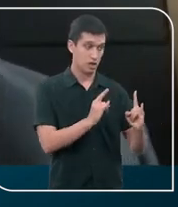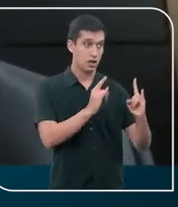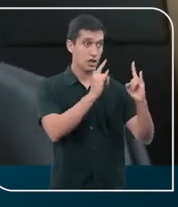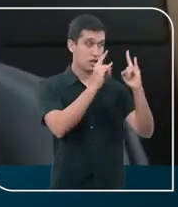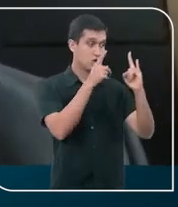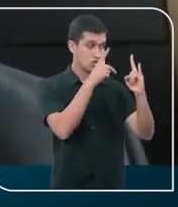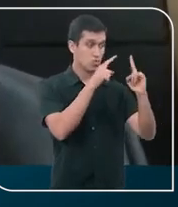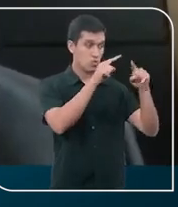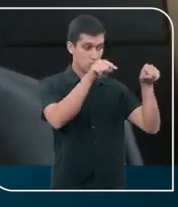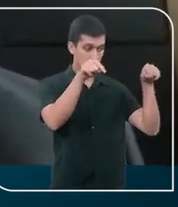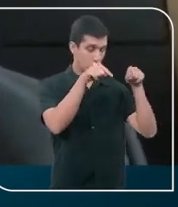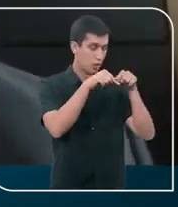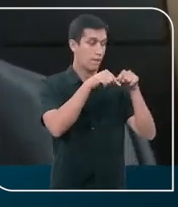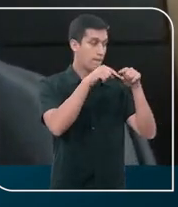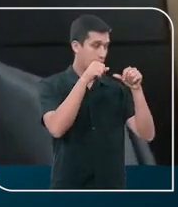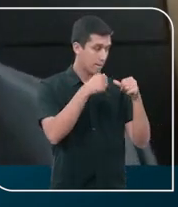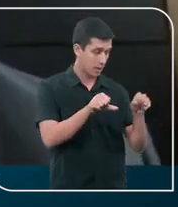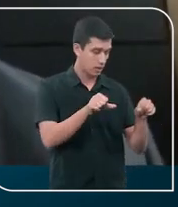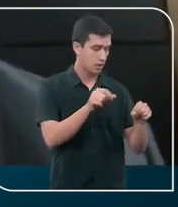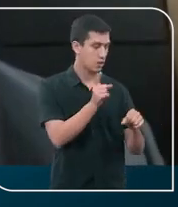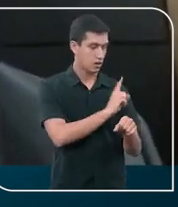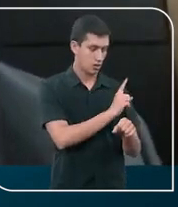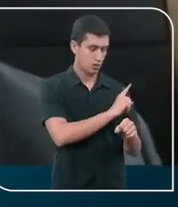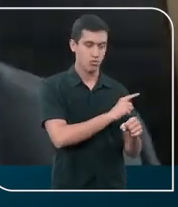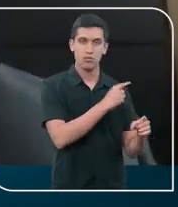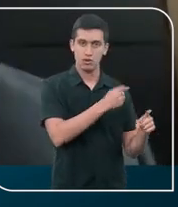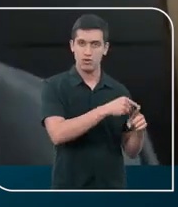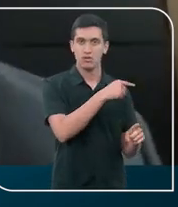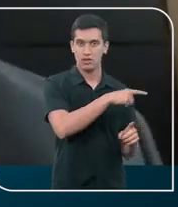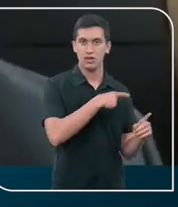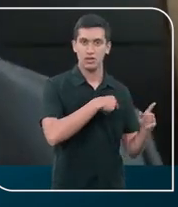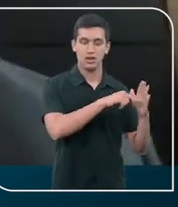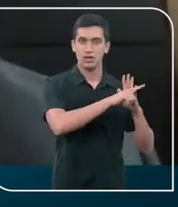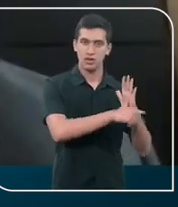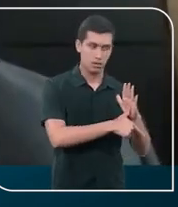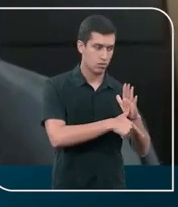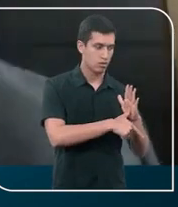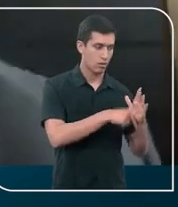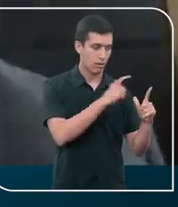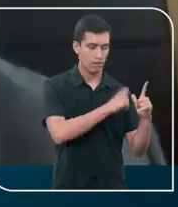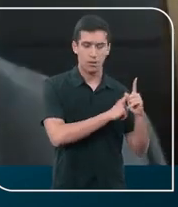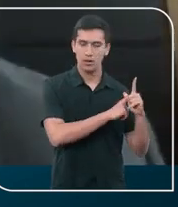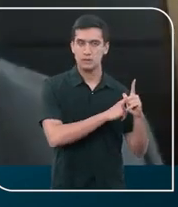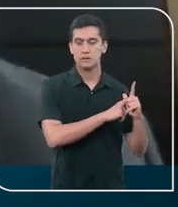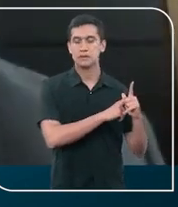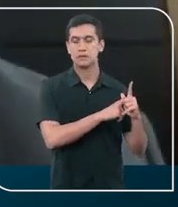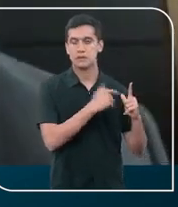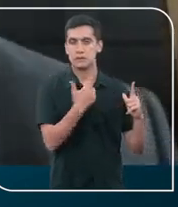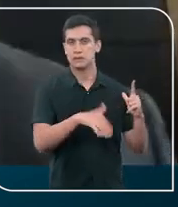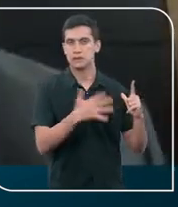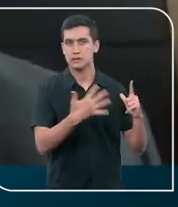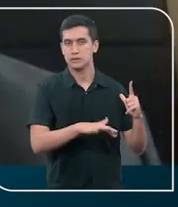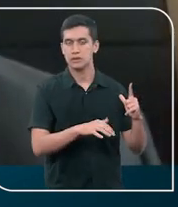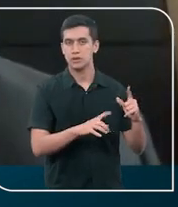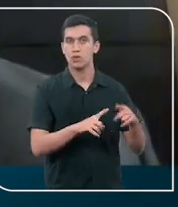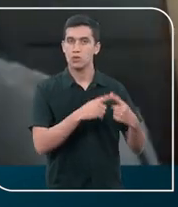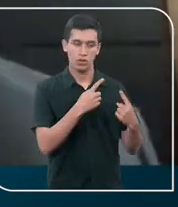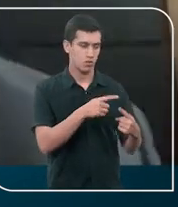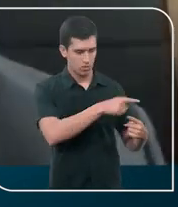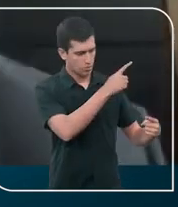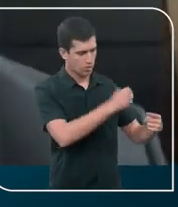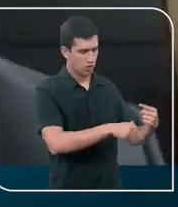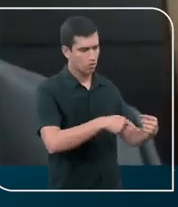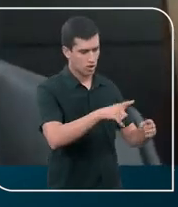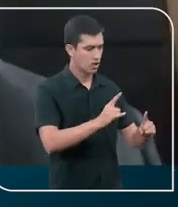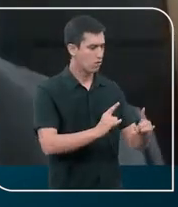a cota condominial em atraso. Condômino que teve restrição, né, de usar o próprio elevador, teve que